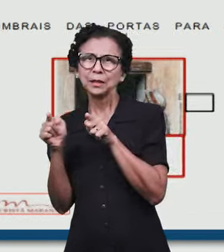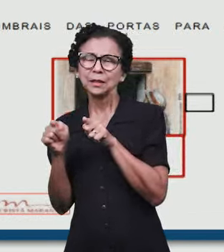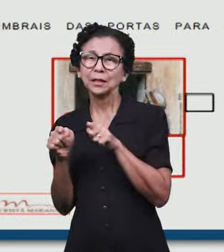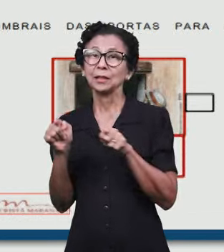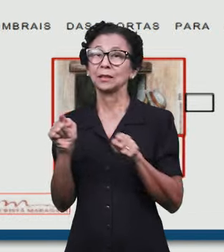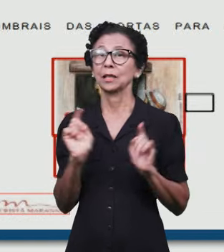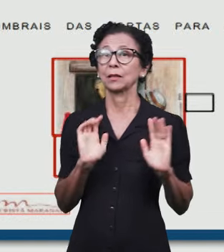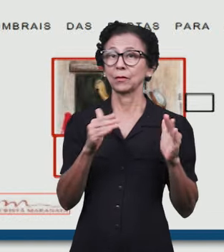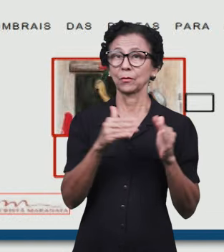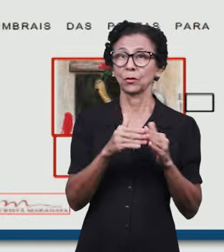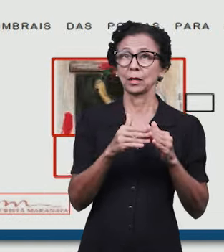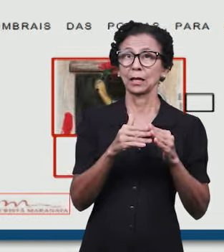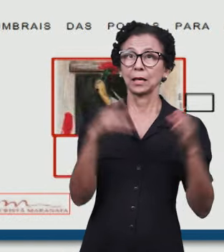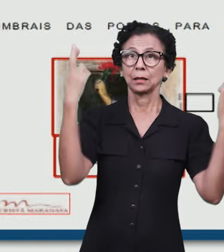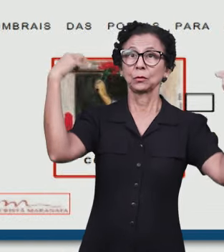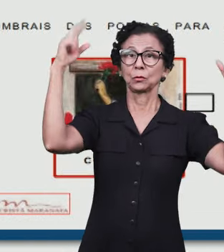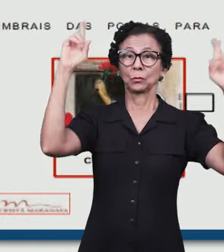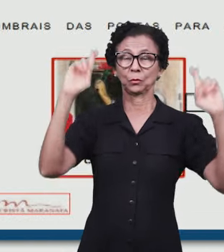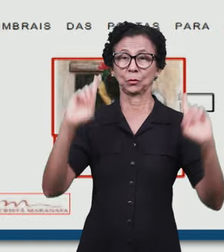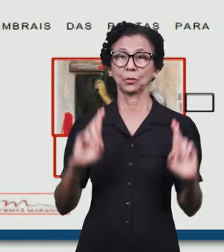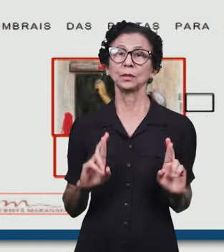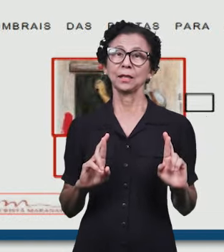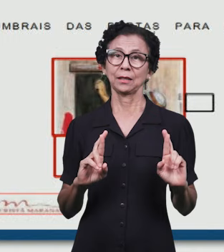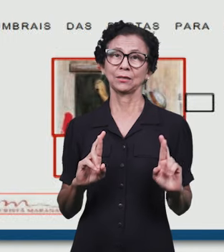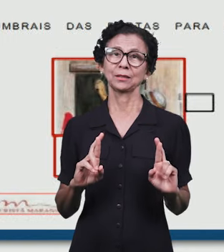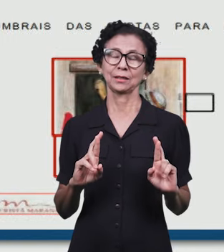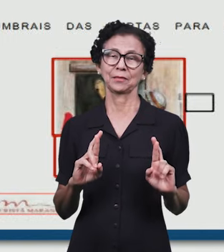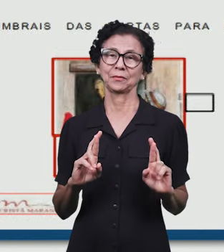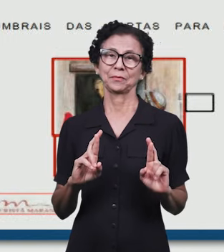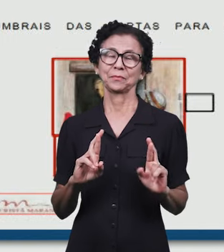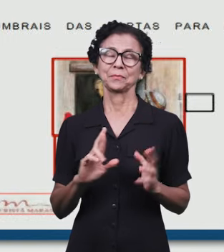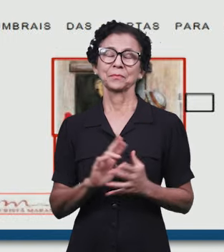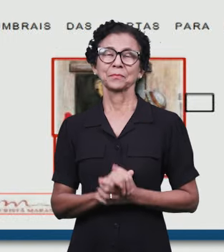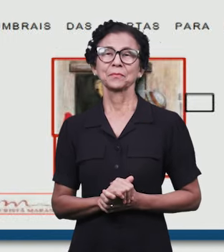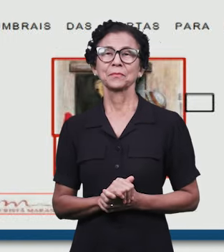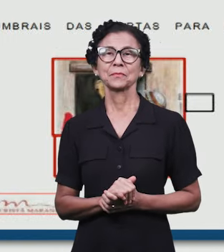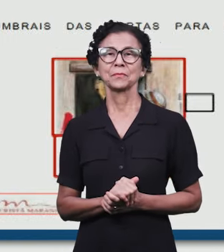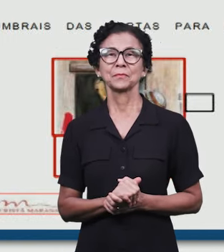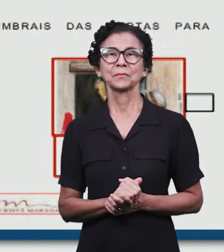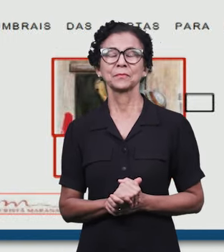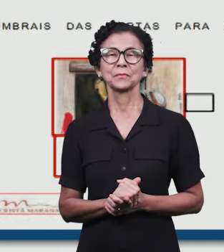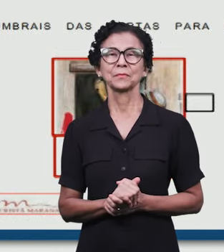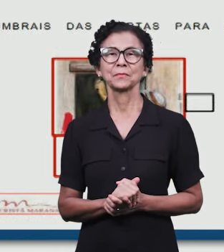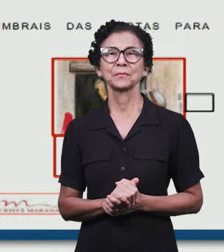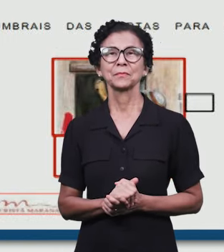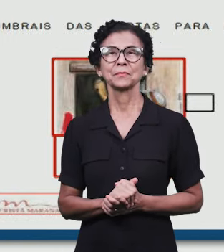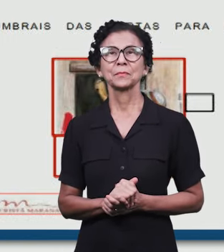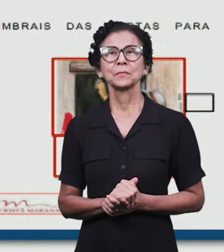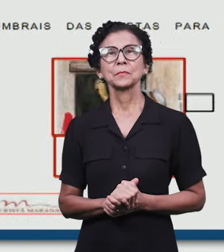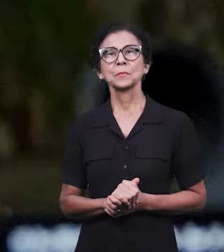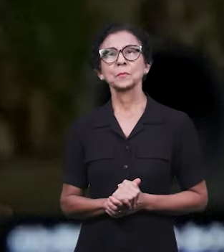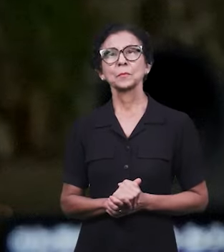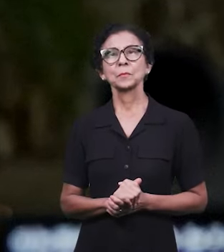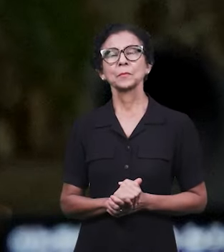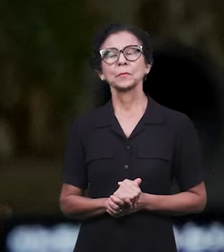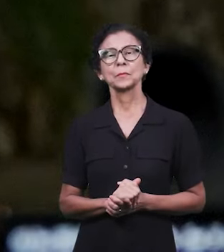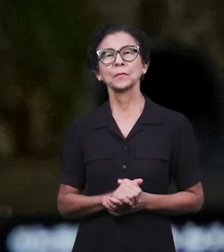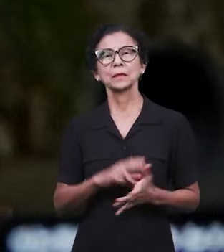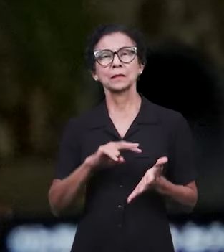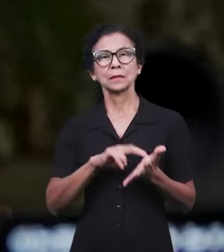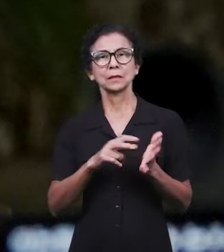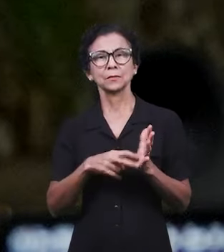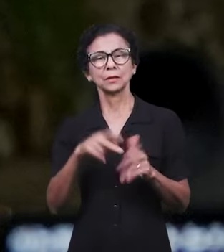né, nos umbrais, para que a criança compreenda que é o sangue de Jesus que nos dá vida, que nos dá vitória e que nos